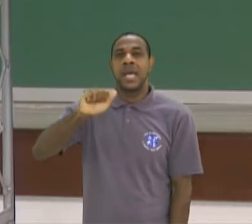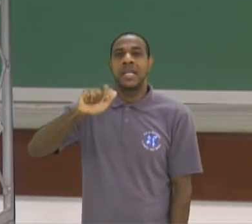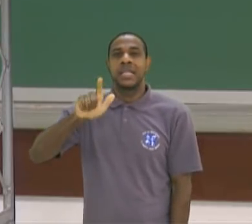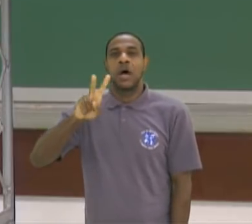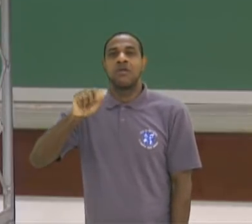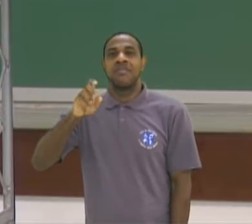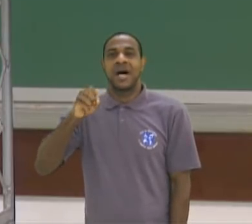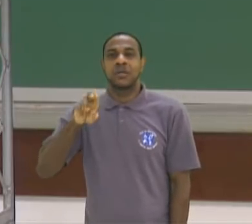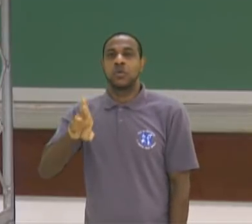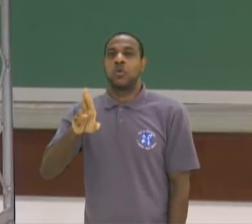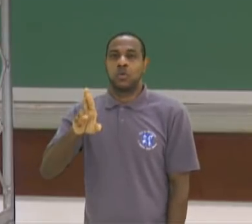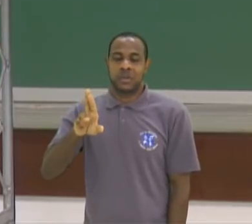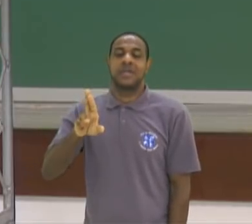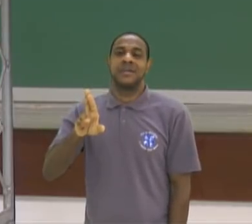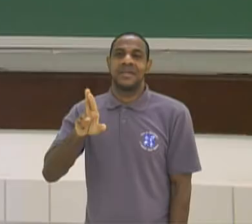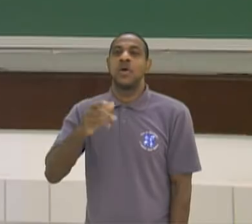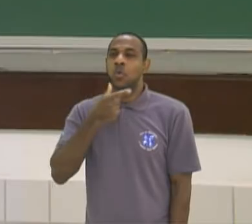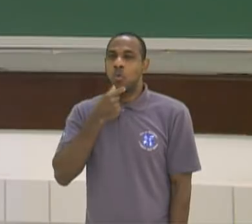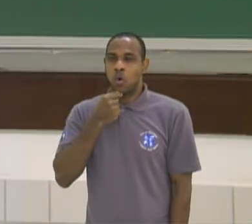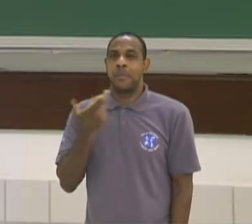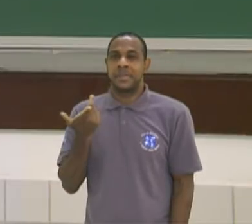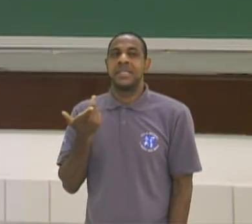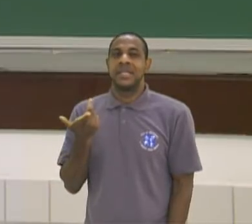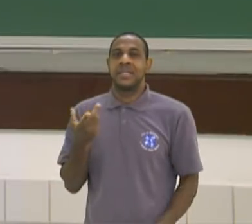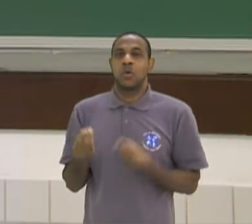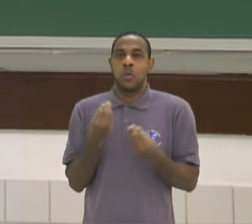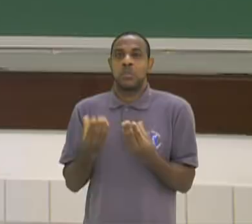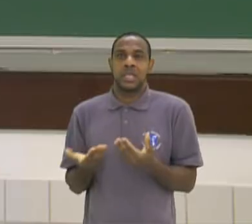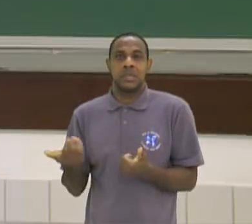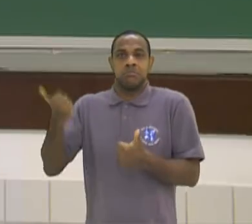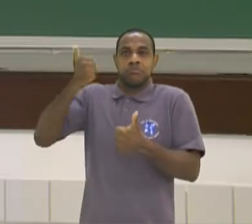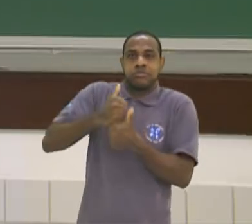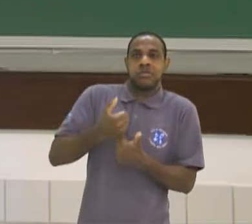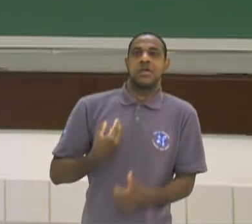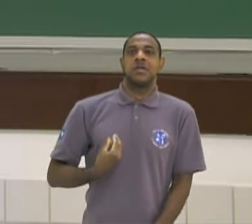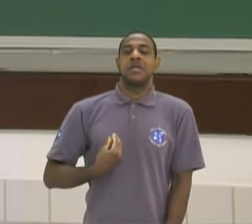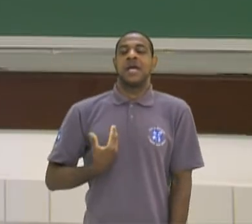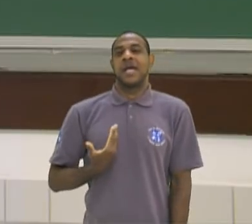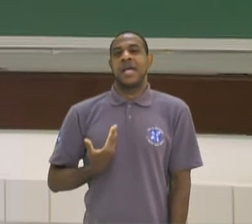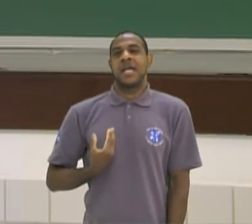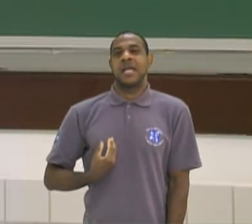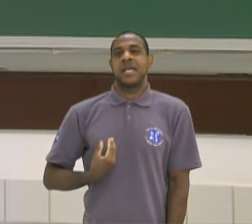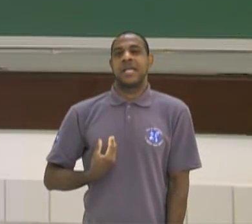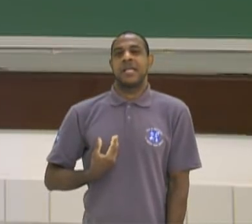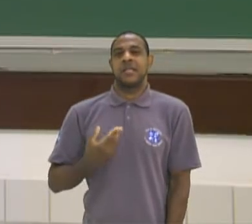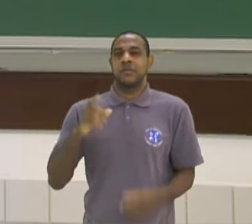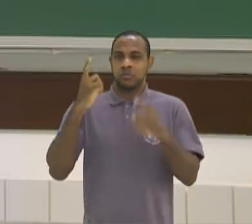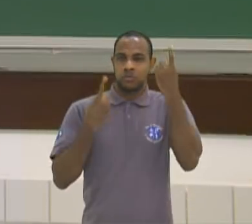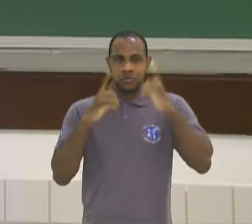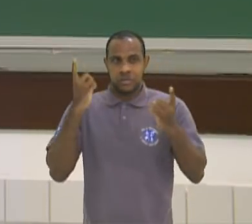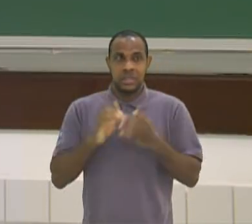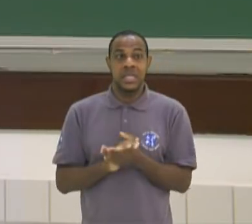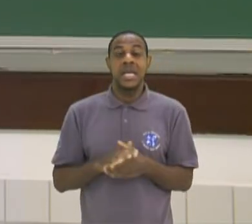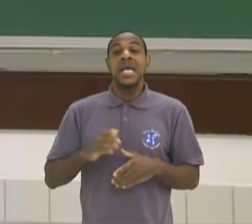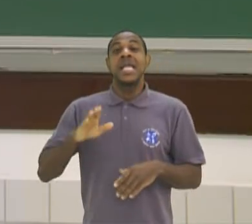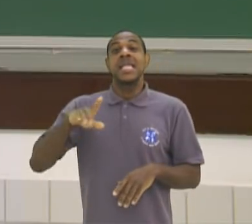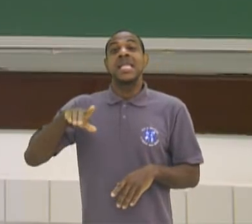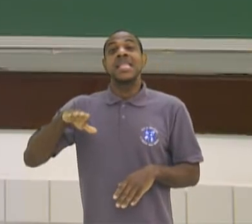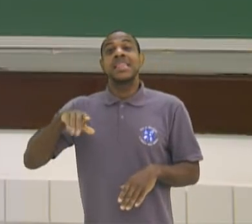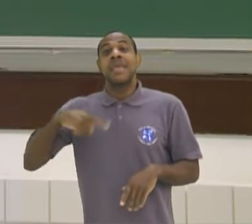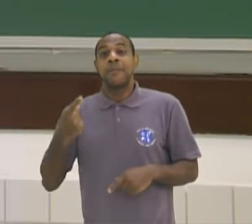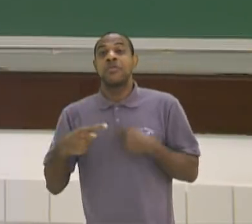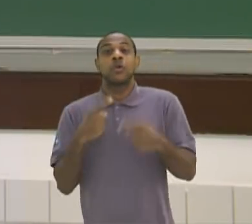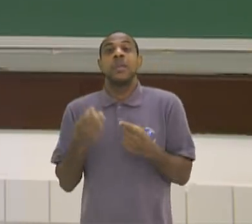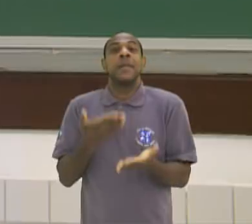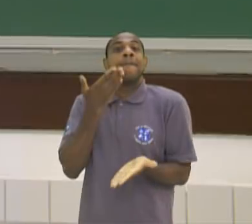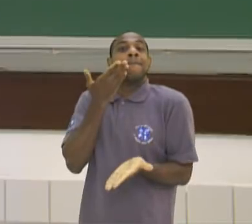esse governo do Salvador Allende e a derrubada dele do poder por um golpe militar. Bora então para a